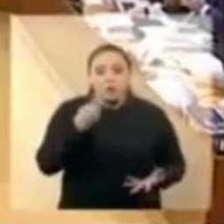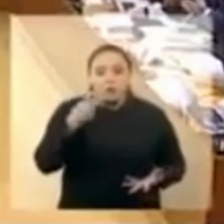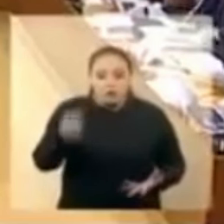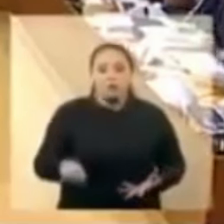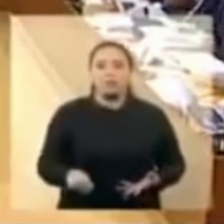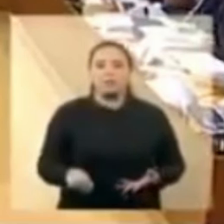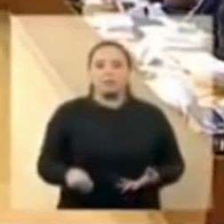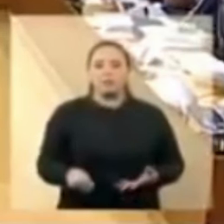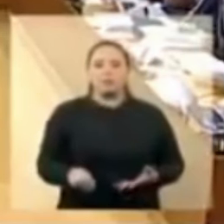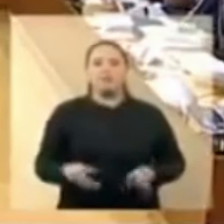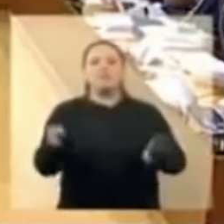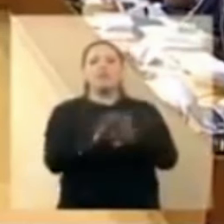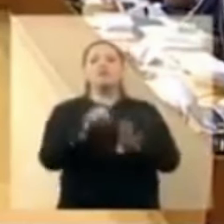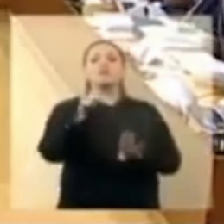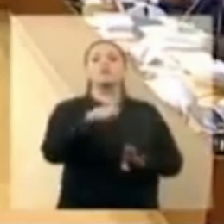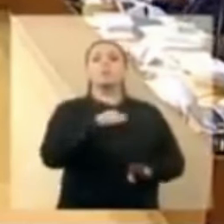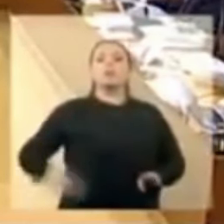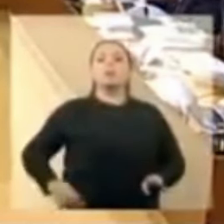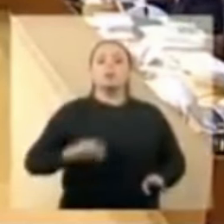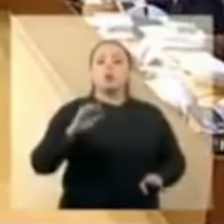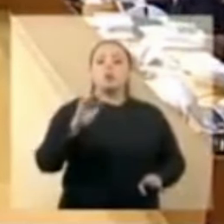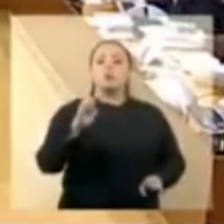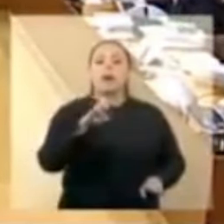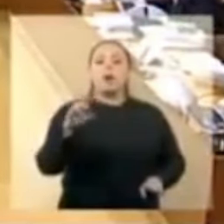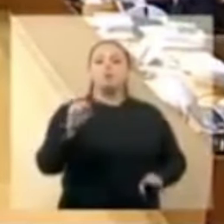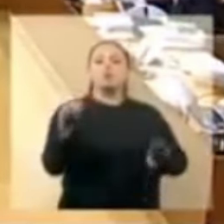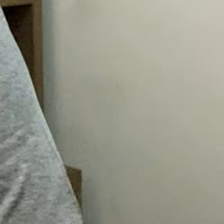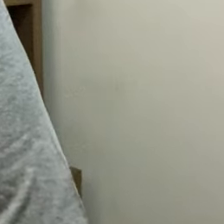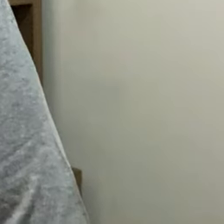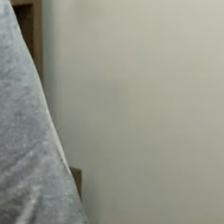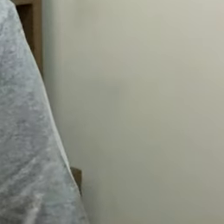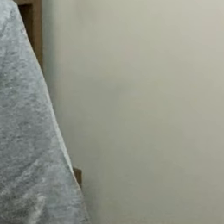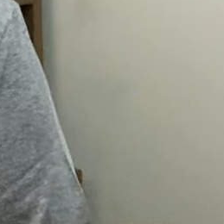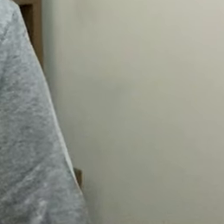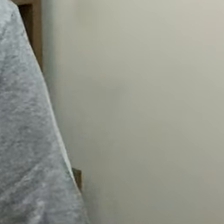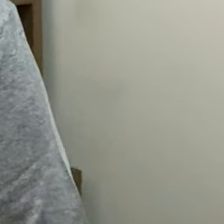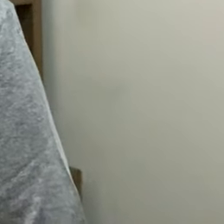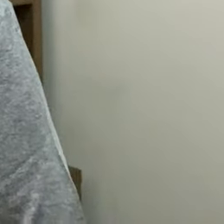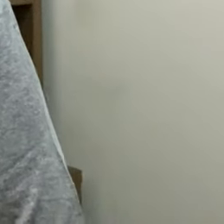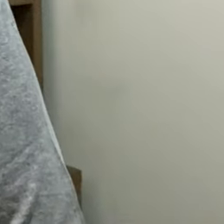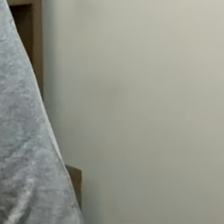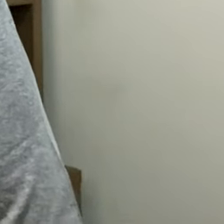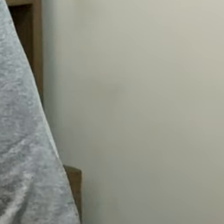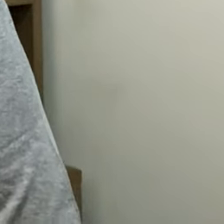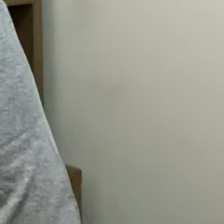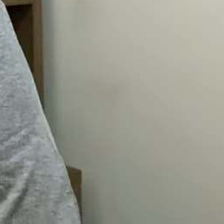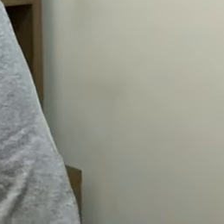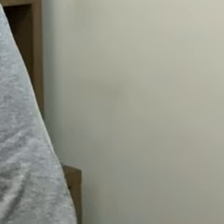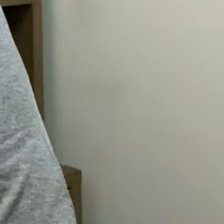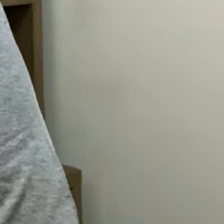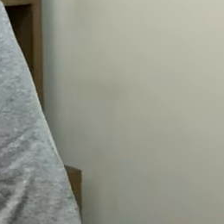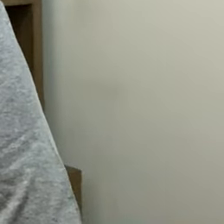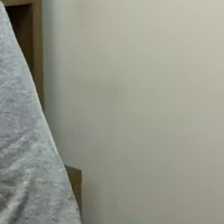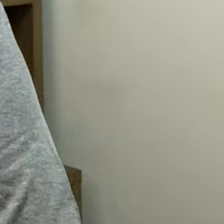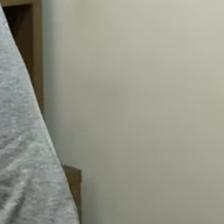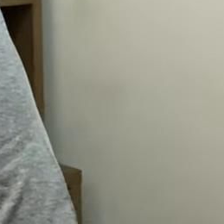que feche o seu escritório. Feche o seu escritório de advocacia. Pensa a sessão, está suspensa a sessão. Rodrigo Pacheco convocou uma coletiva para reagir